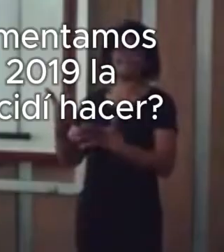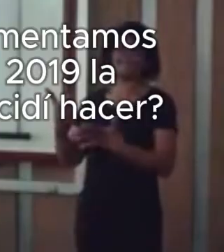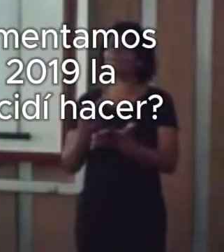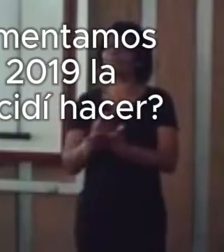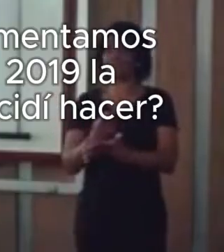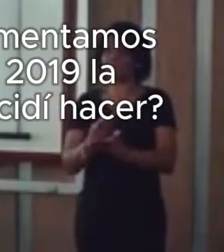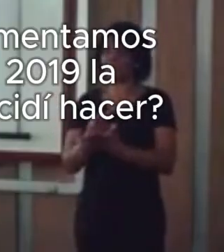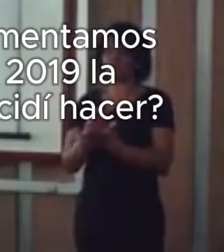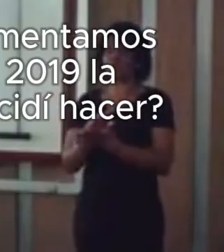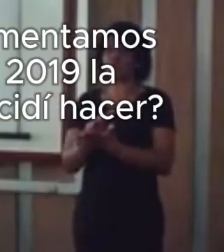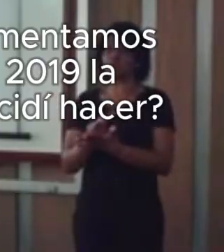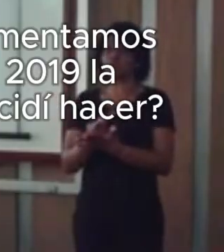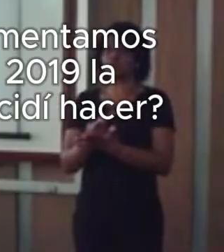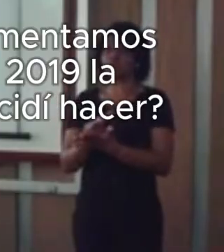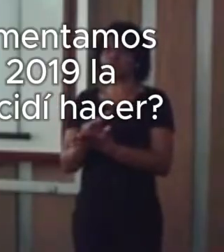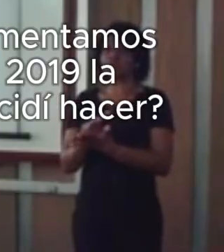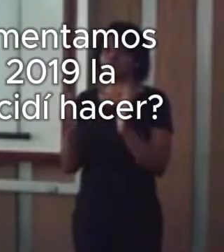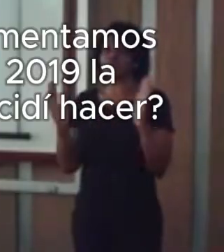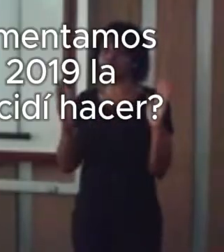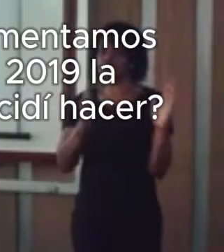que, em